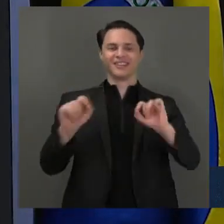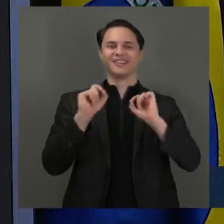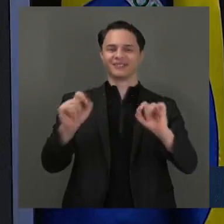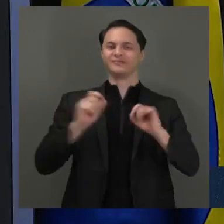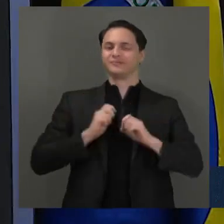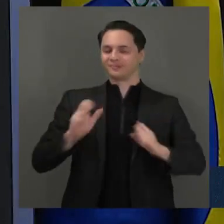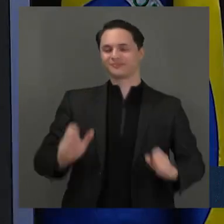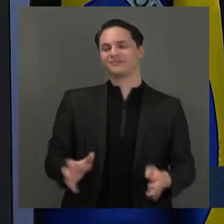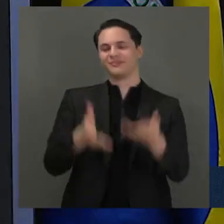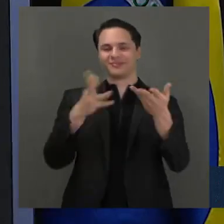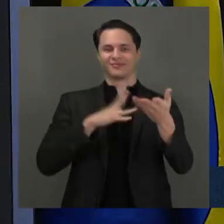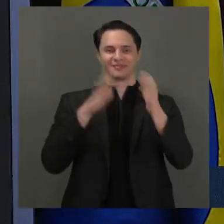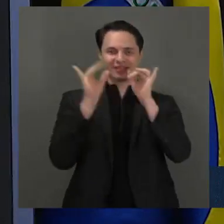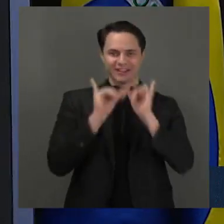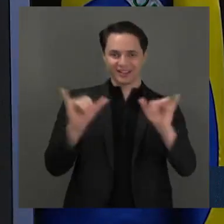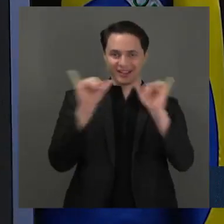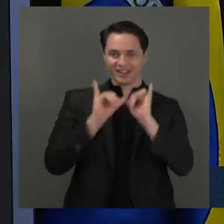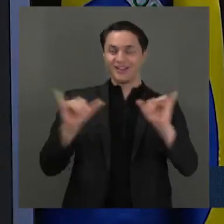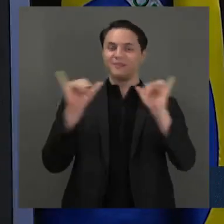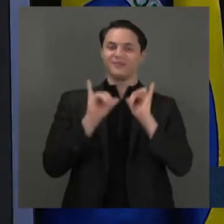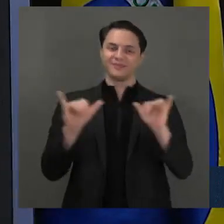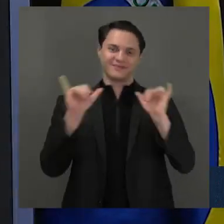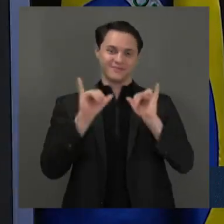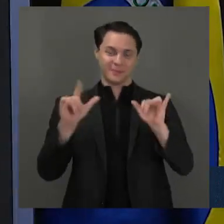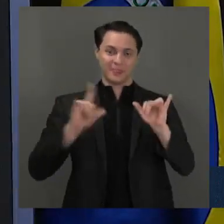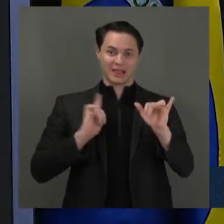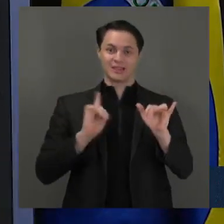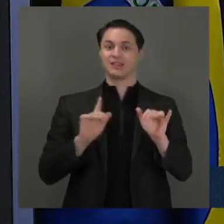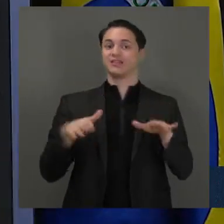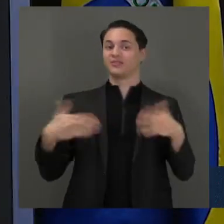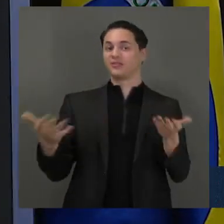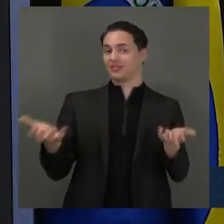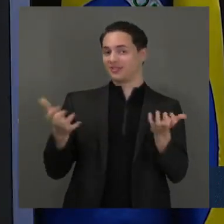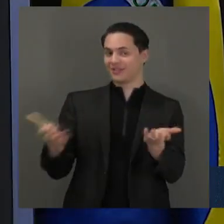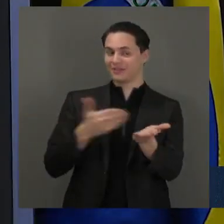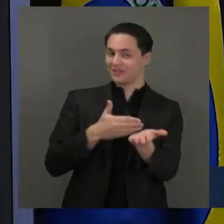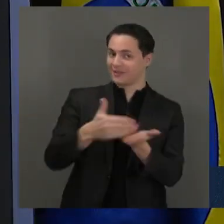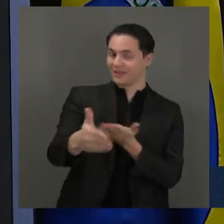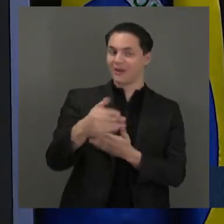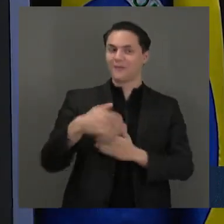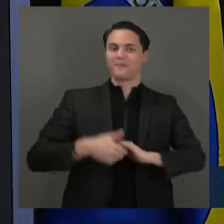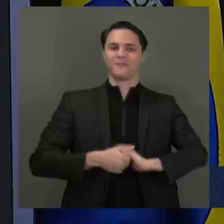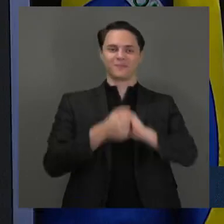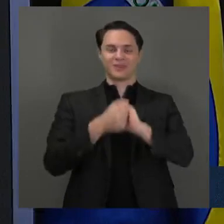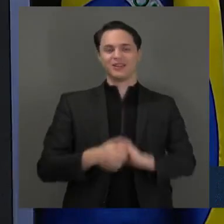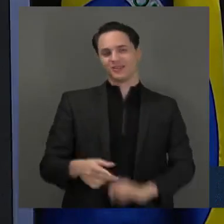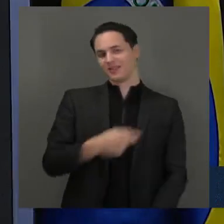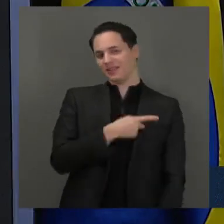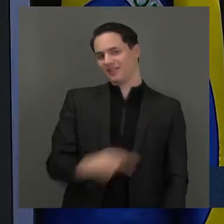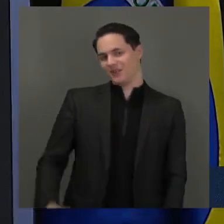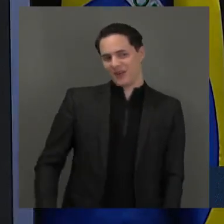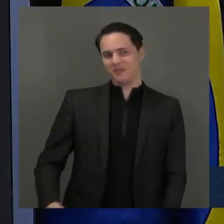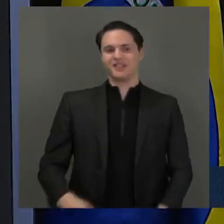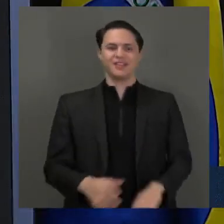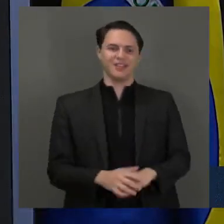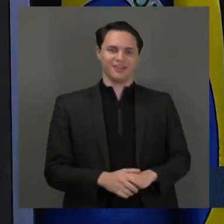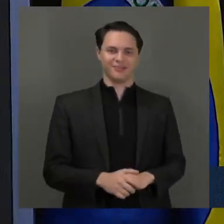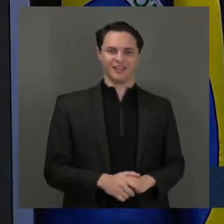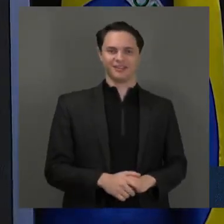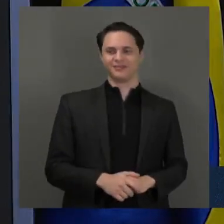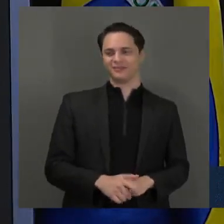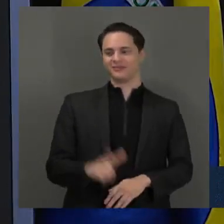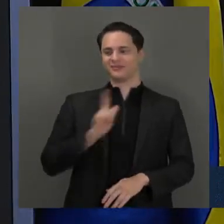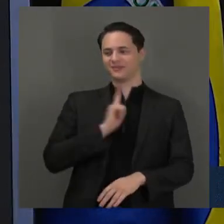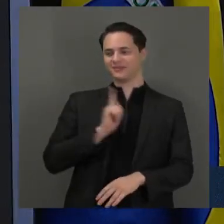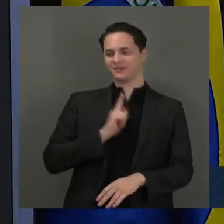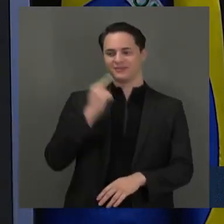esse pronunciamento aqui. E eu quero começar cumprimentando o presidente em exercício do Brasil e